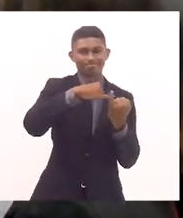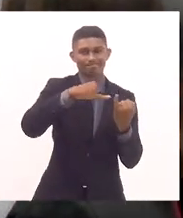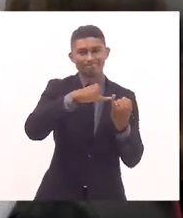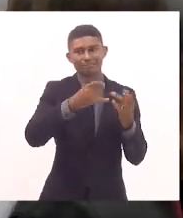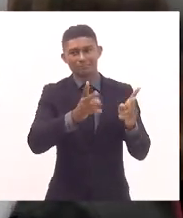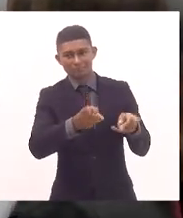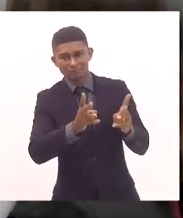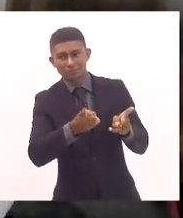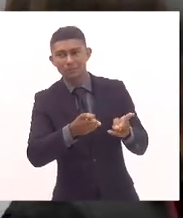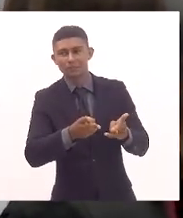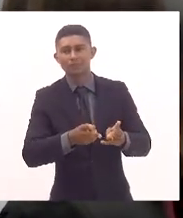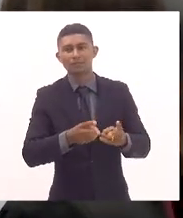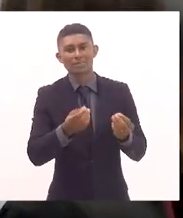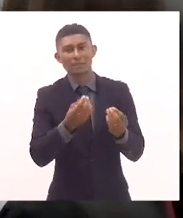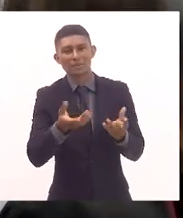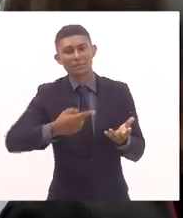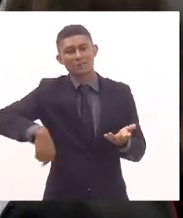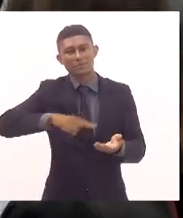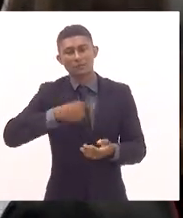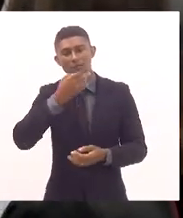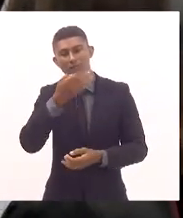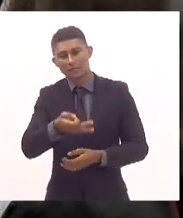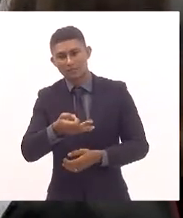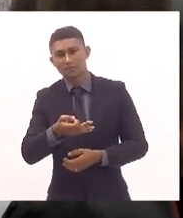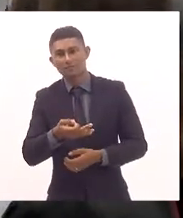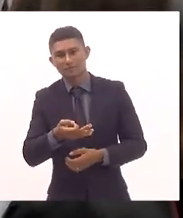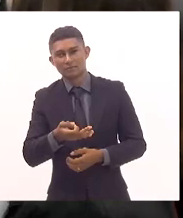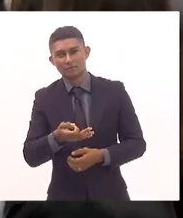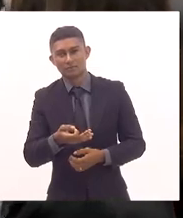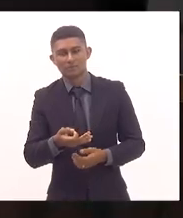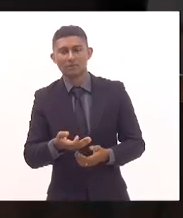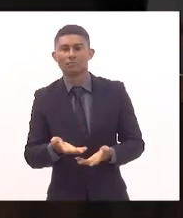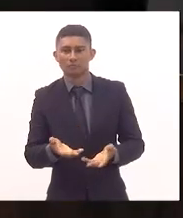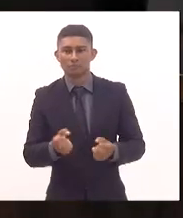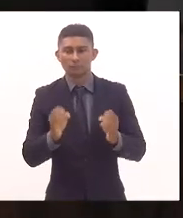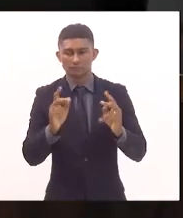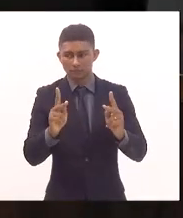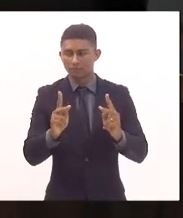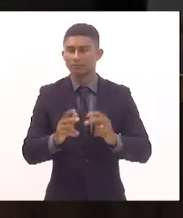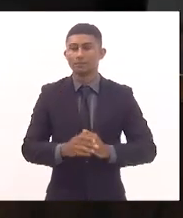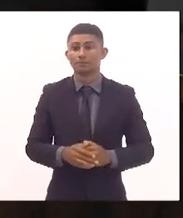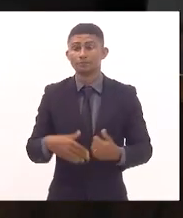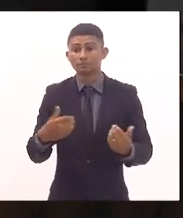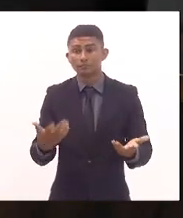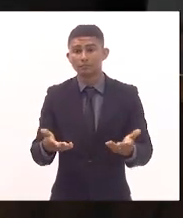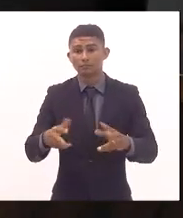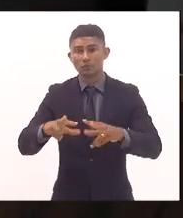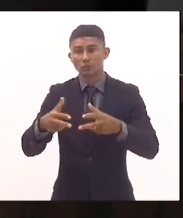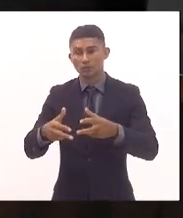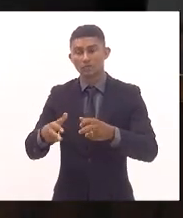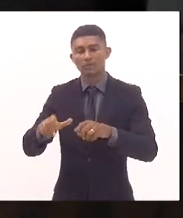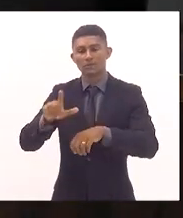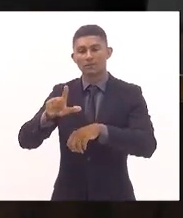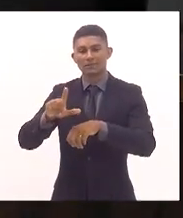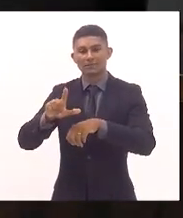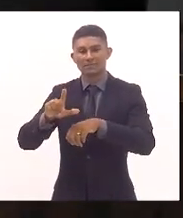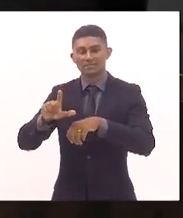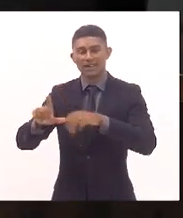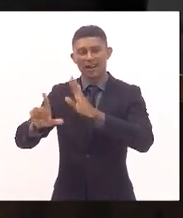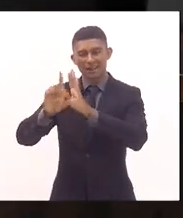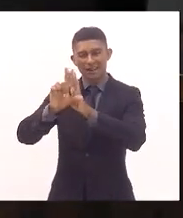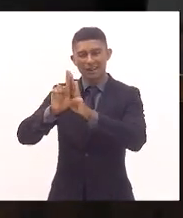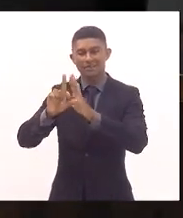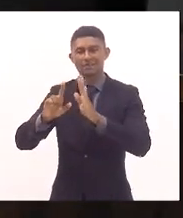manter o destaque para apresentar a nossa posição, sem pedir, obviamente, a aprovação. Ok. Pela Comissão de Legislação Constitucional e Código,